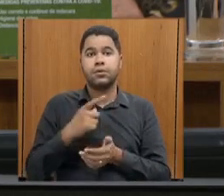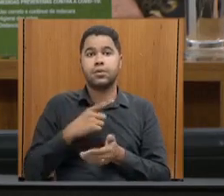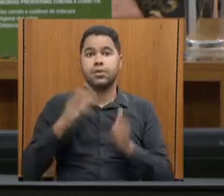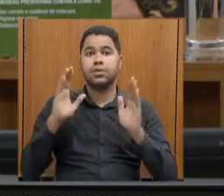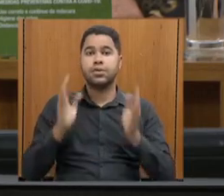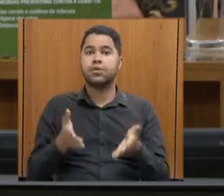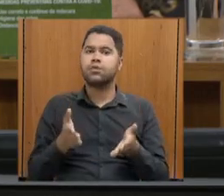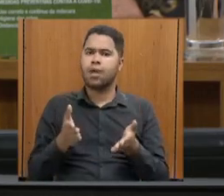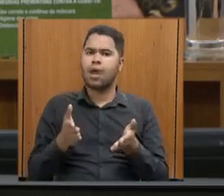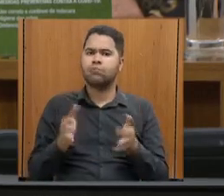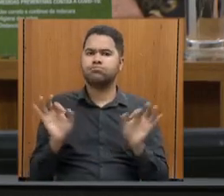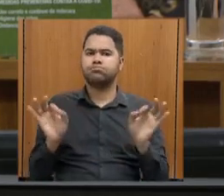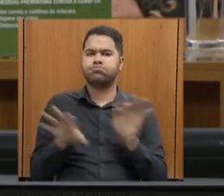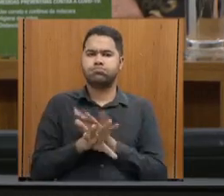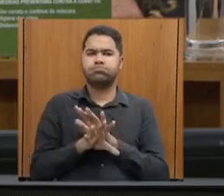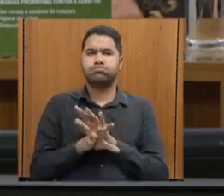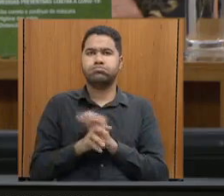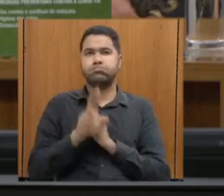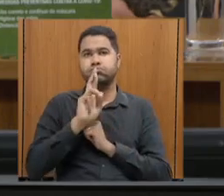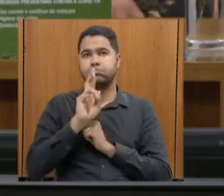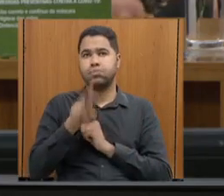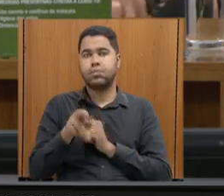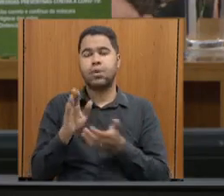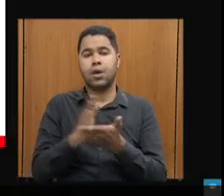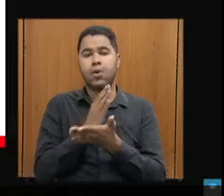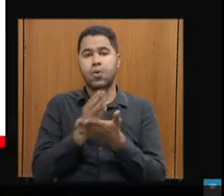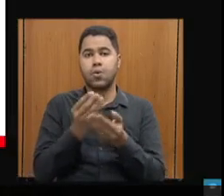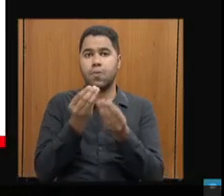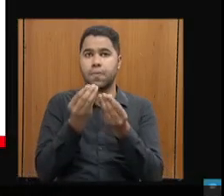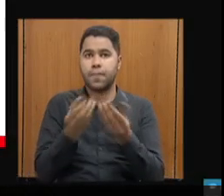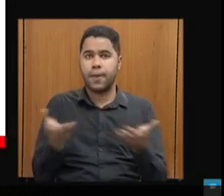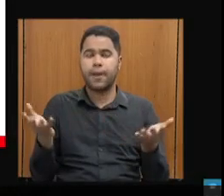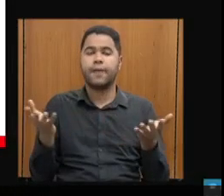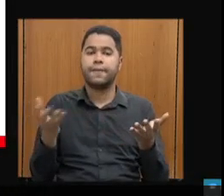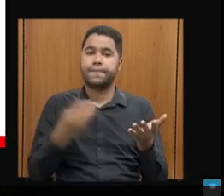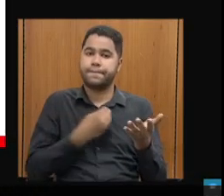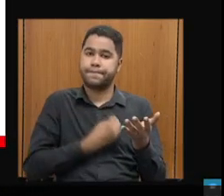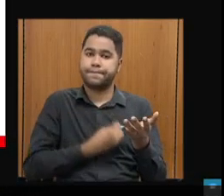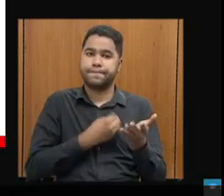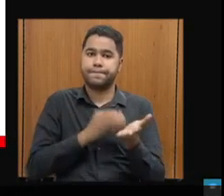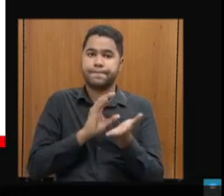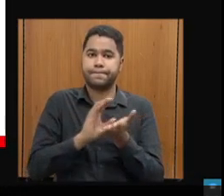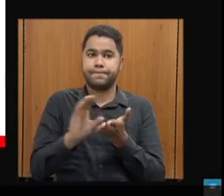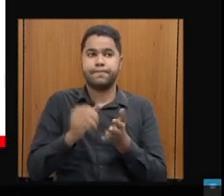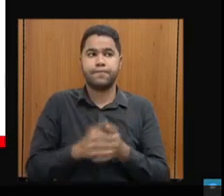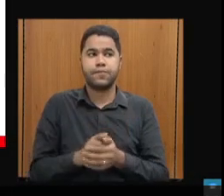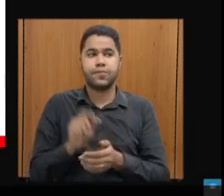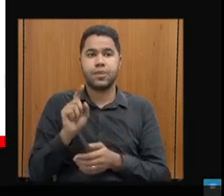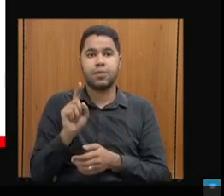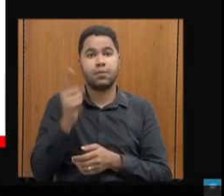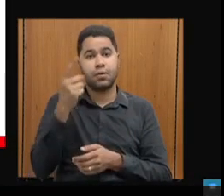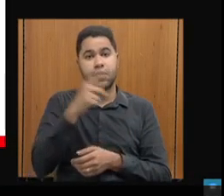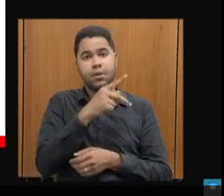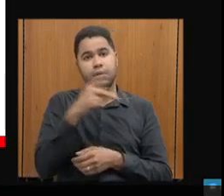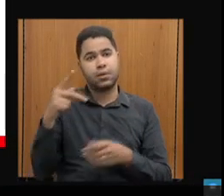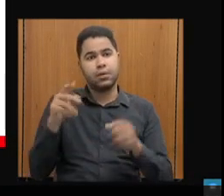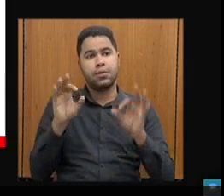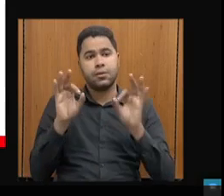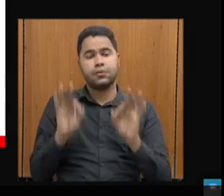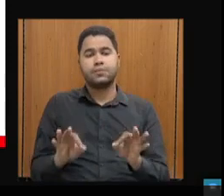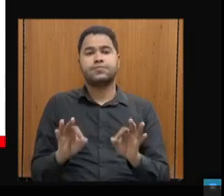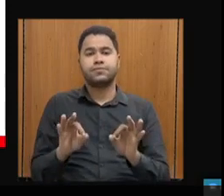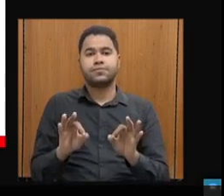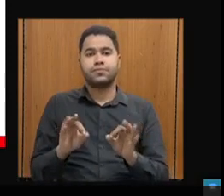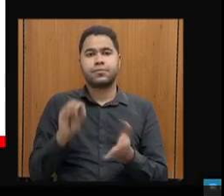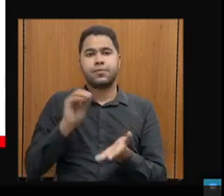já na ponta da língua alguns gargalos que viabilizam é a vida de investimentos e um deles Presidente Com certeza